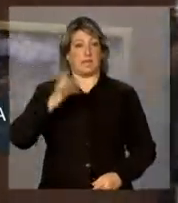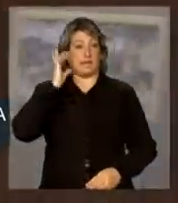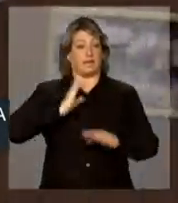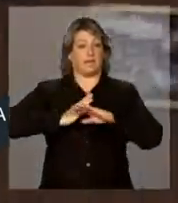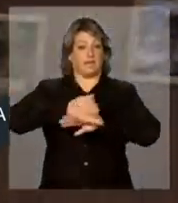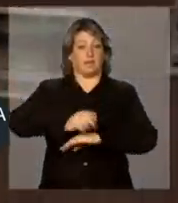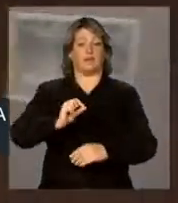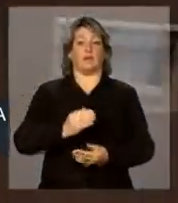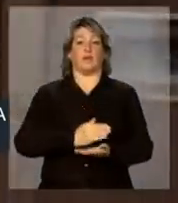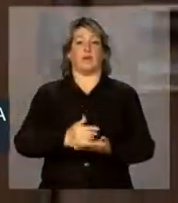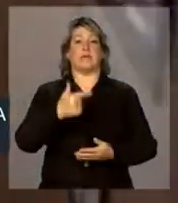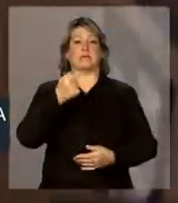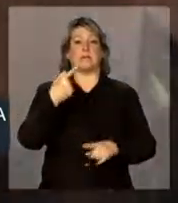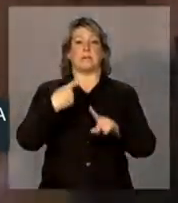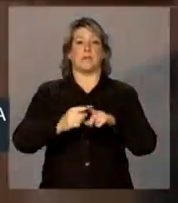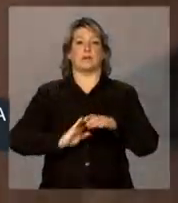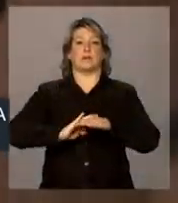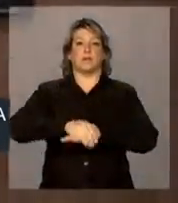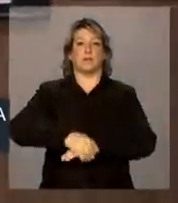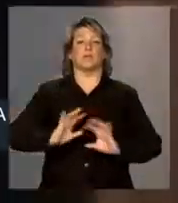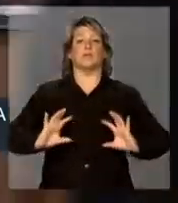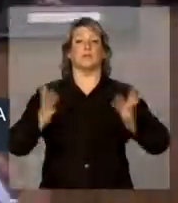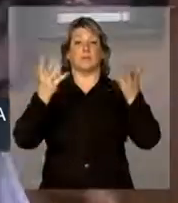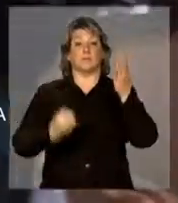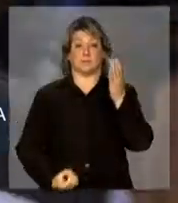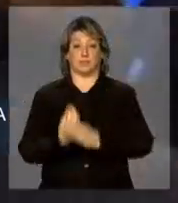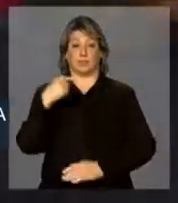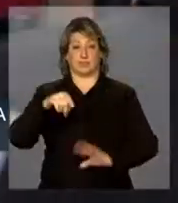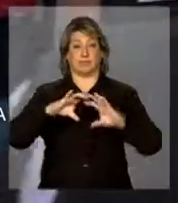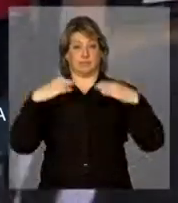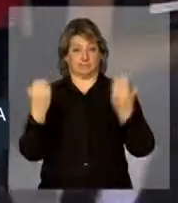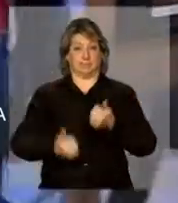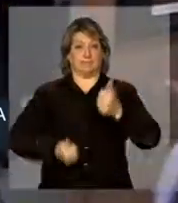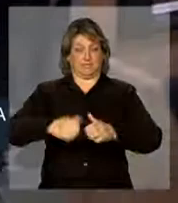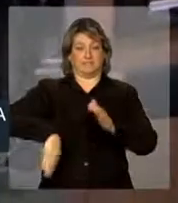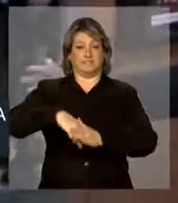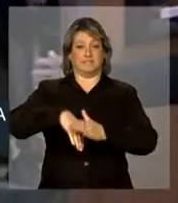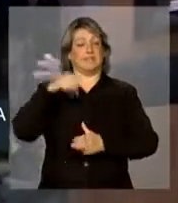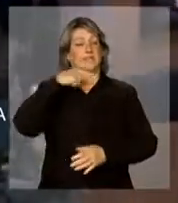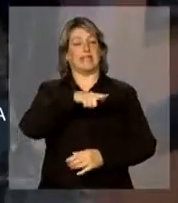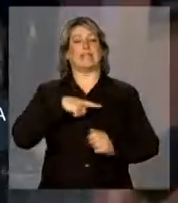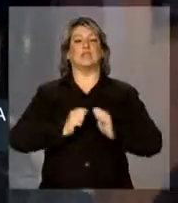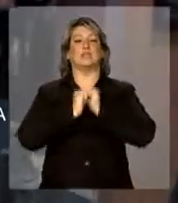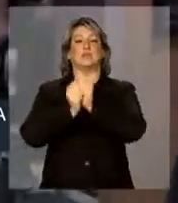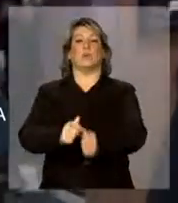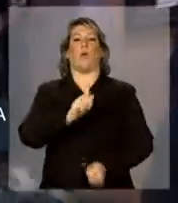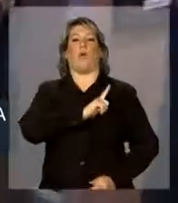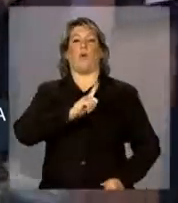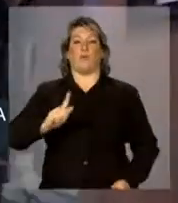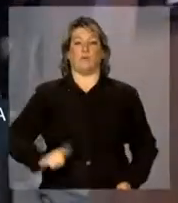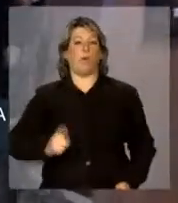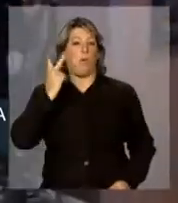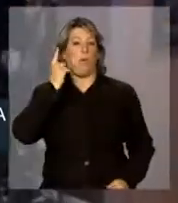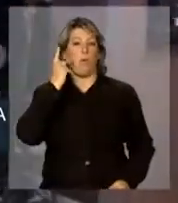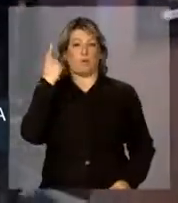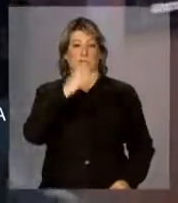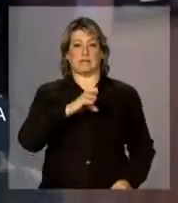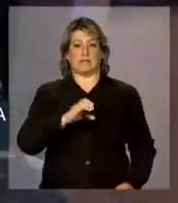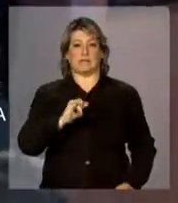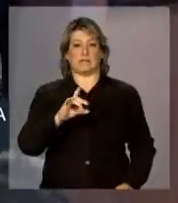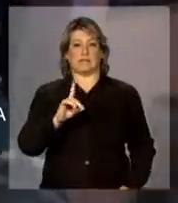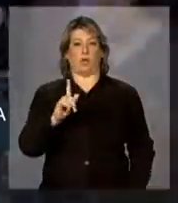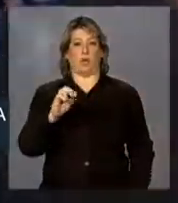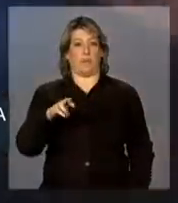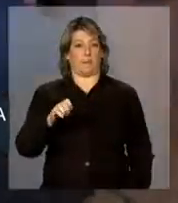a partir das 7:30 da noite da cerimônia de inauguração ela está acompanhada do governador do Ceará Cid